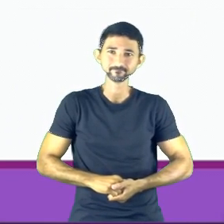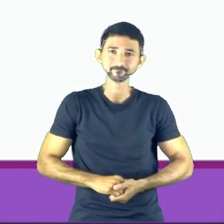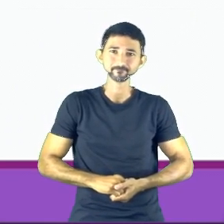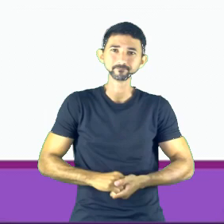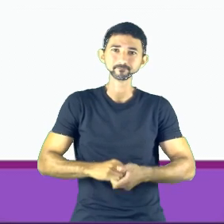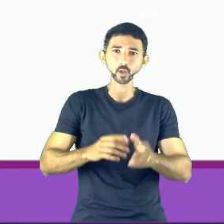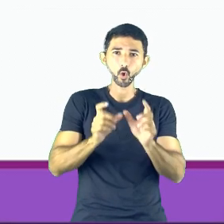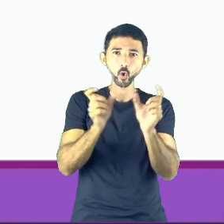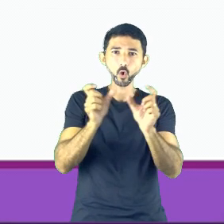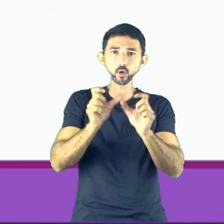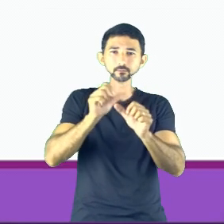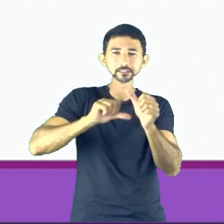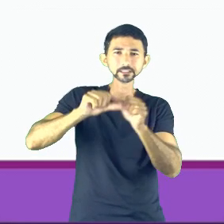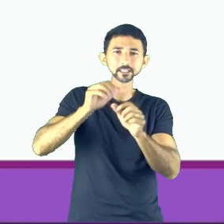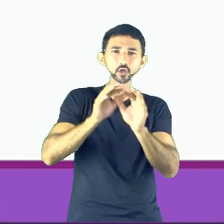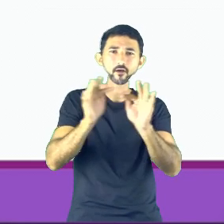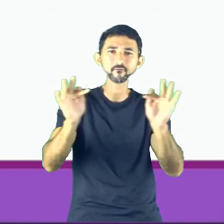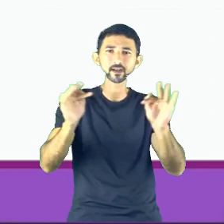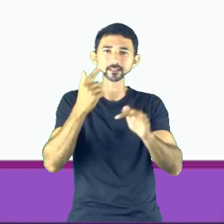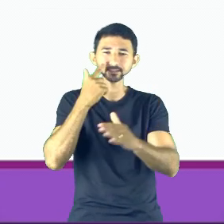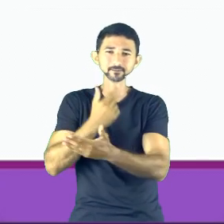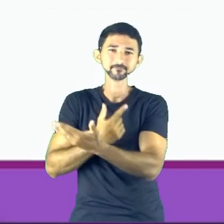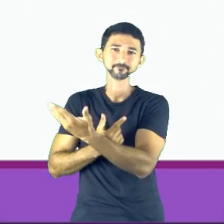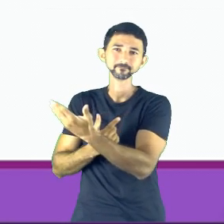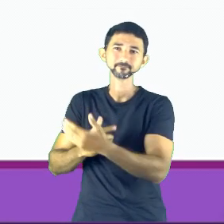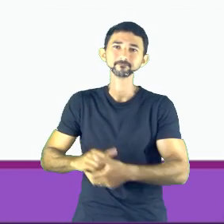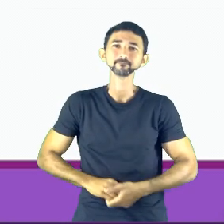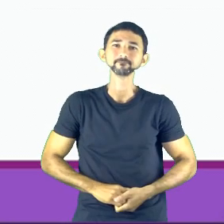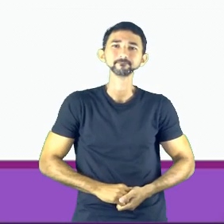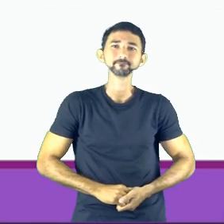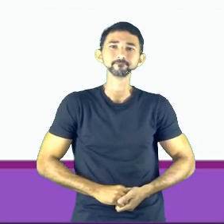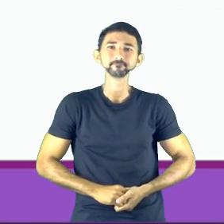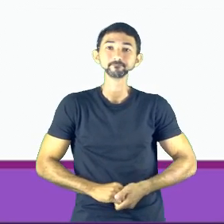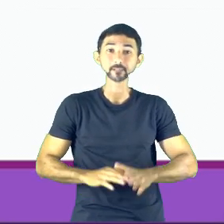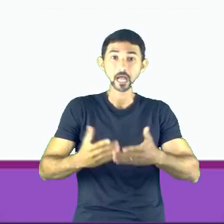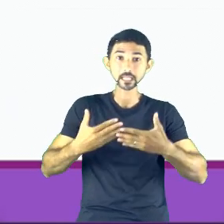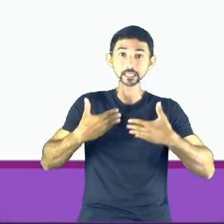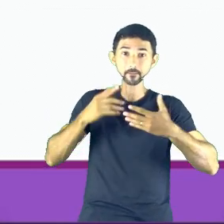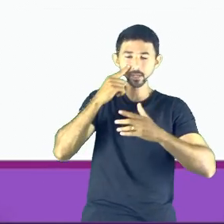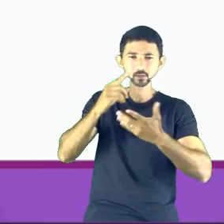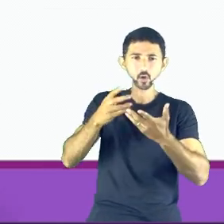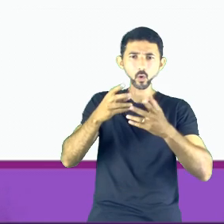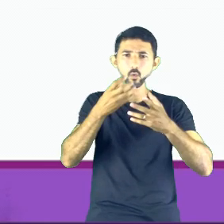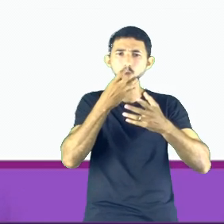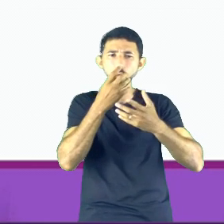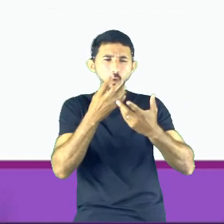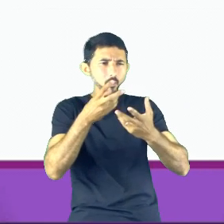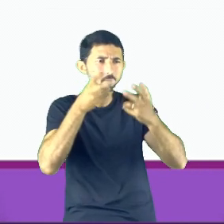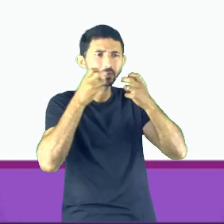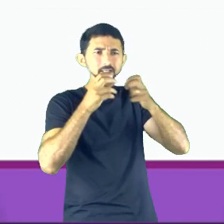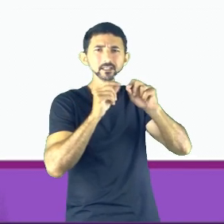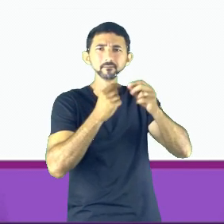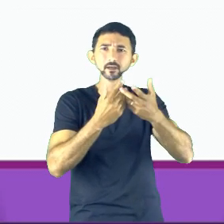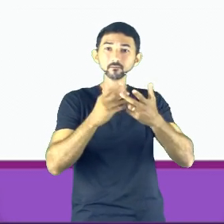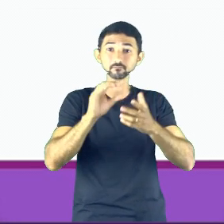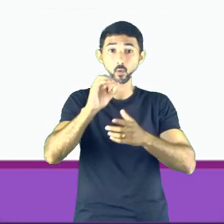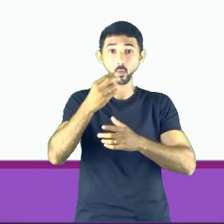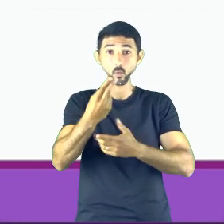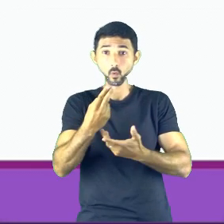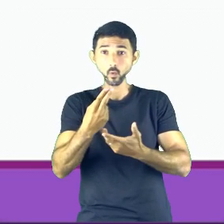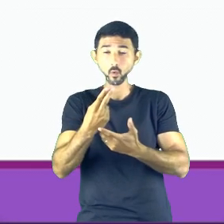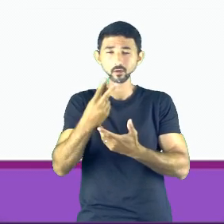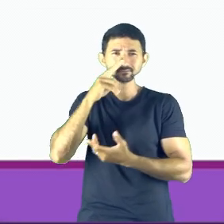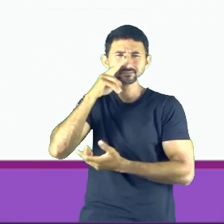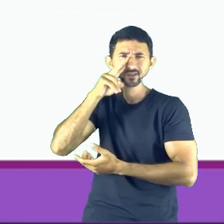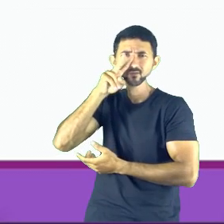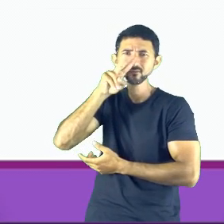bom? Observou, ouviu. Então ficaria assim a reescrita desse trecho. Preste atenção. Mas de repente o lobo observou uma